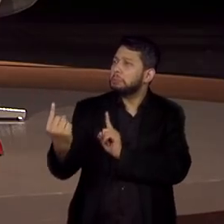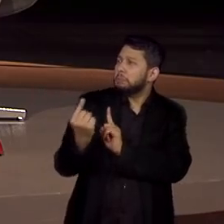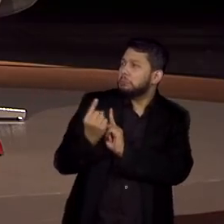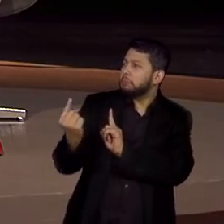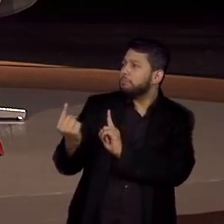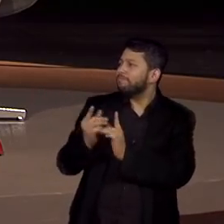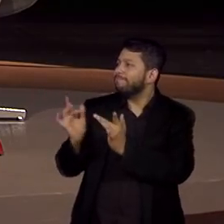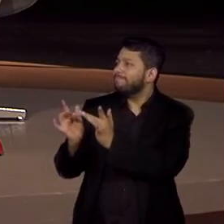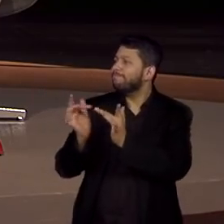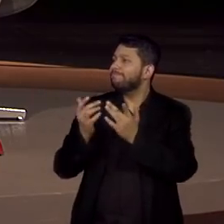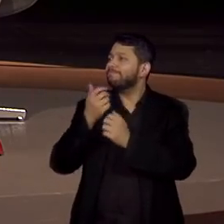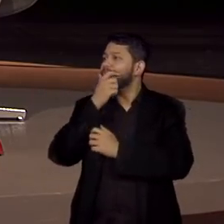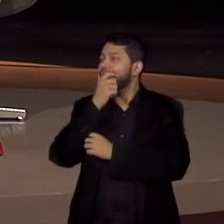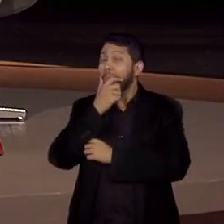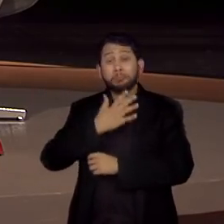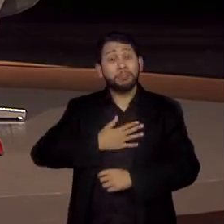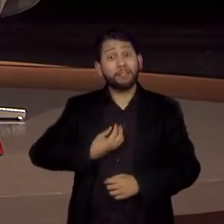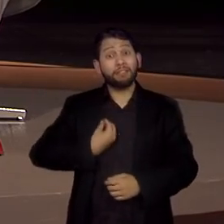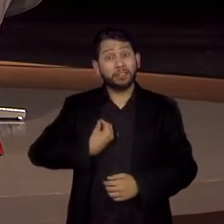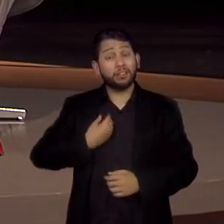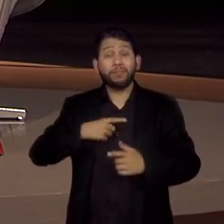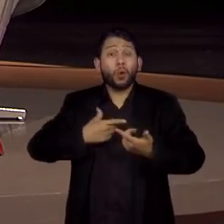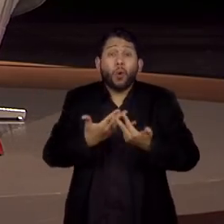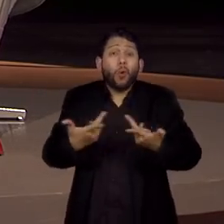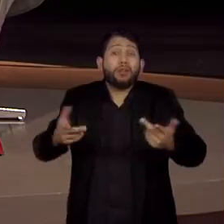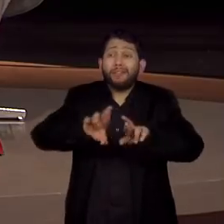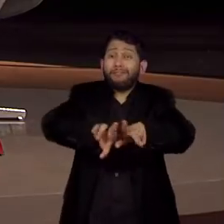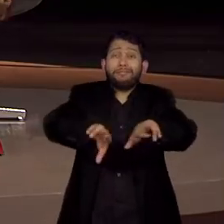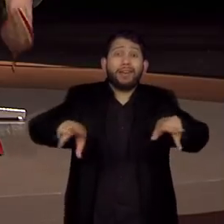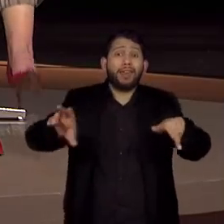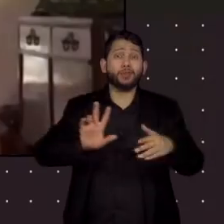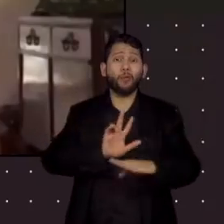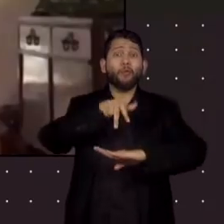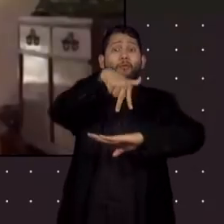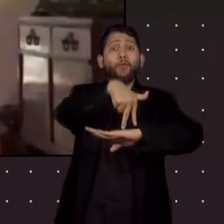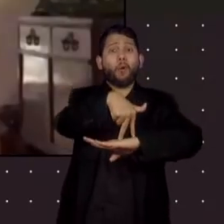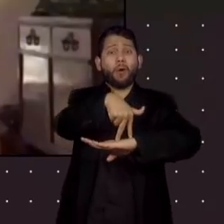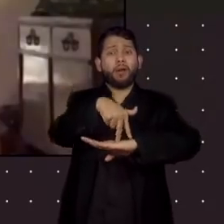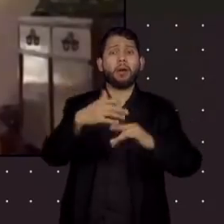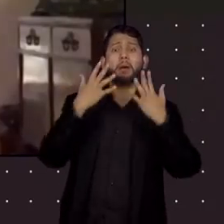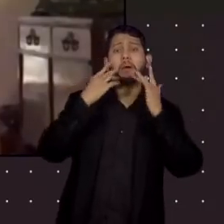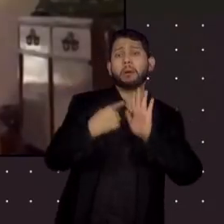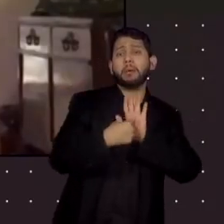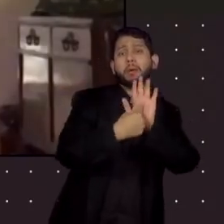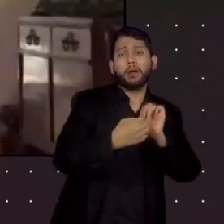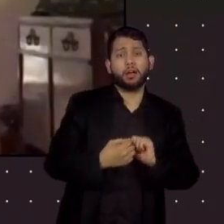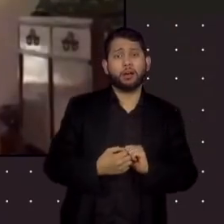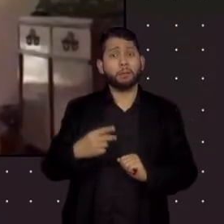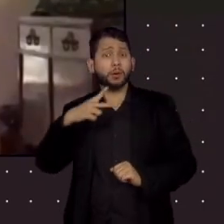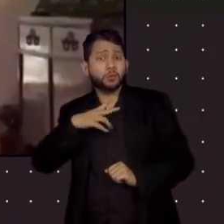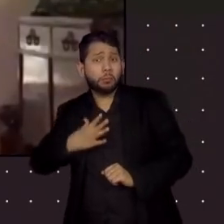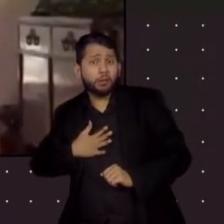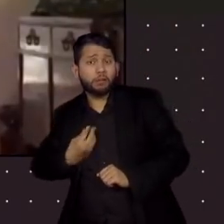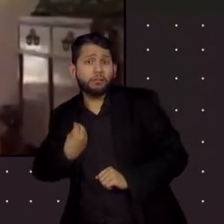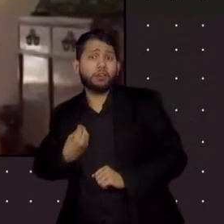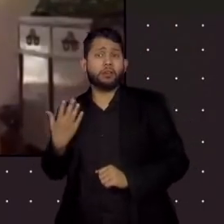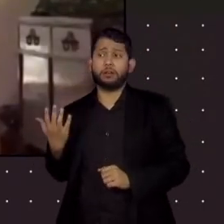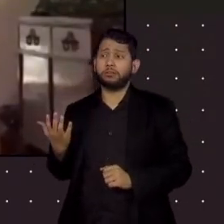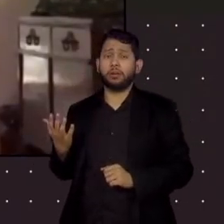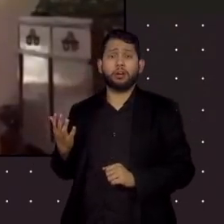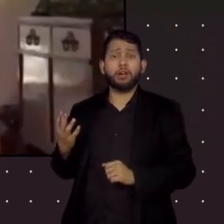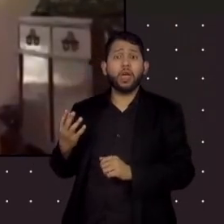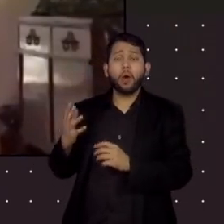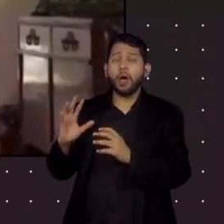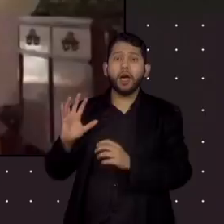e uma vida tão diversificada, tanto em cima do palco, quanto na minha vida pessoal, tantas experiências diferentes,